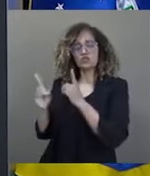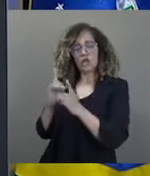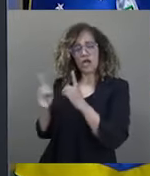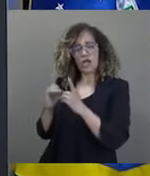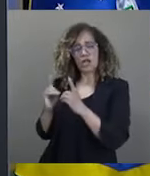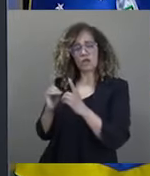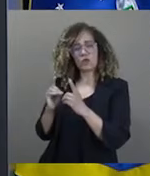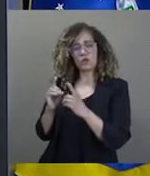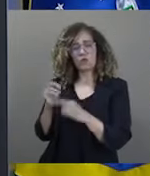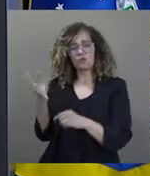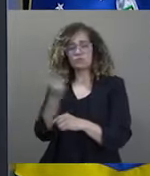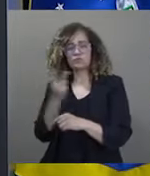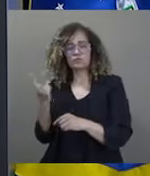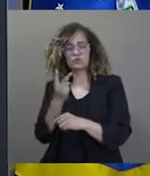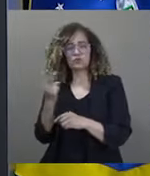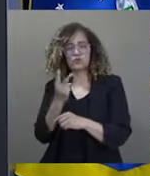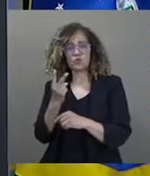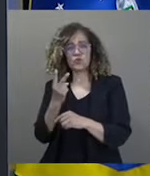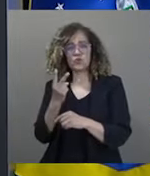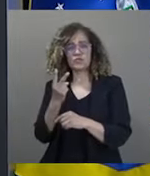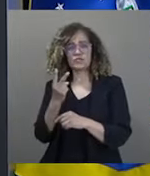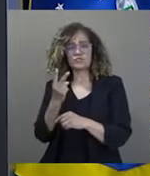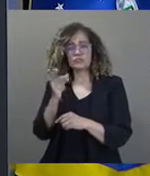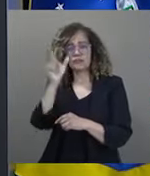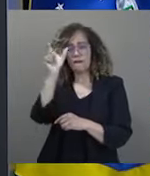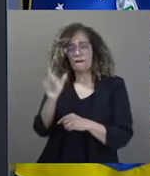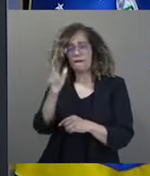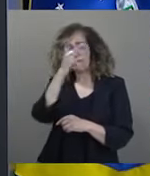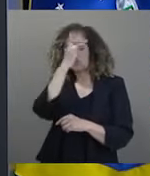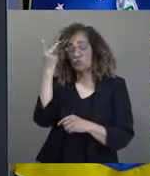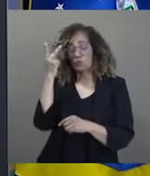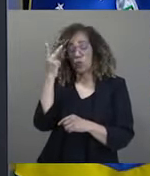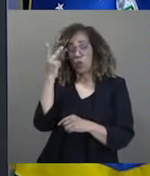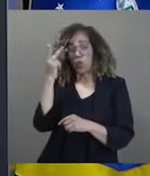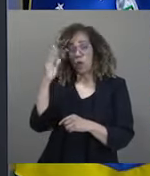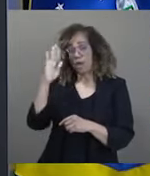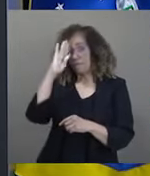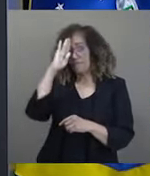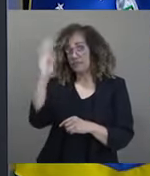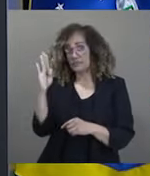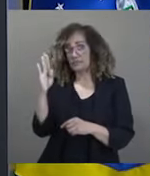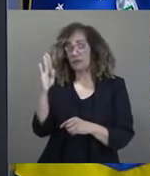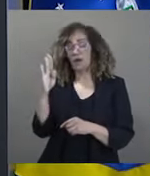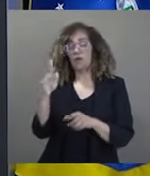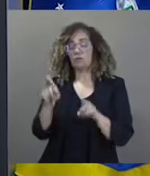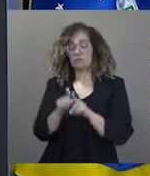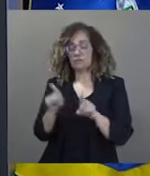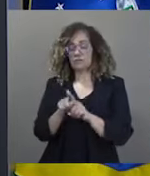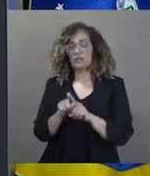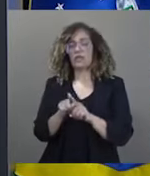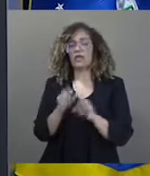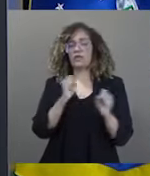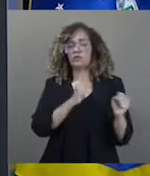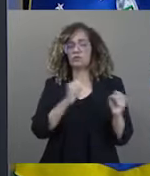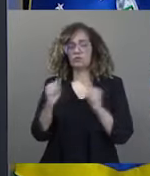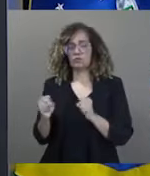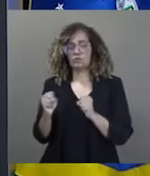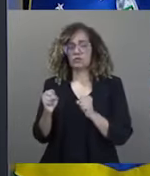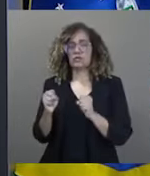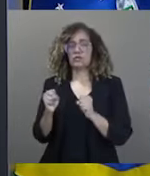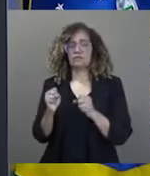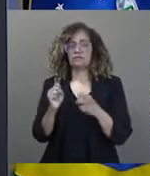as duas principais autoridades do Poder Executivo do Brasil e aqui quem fala é